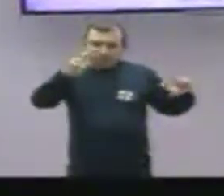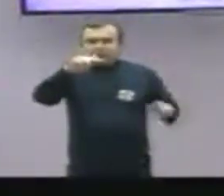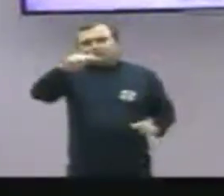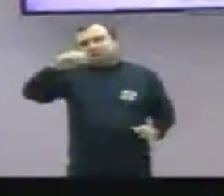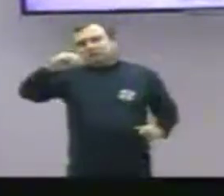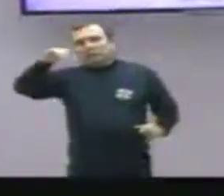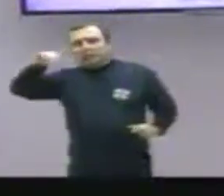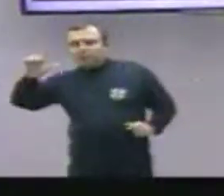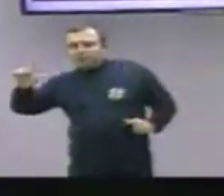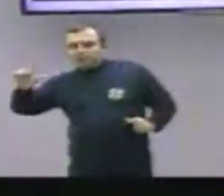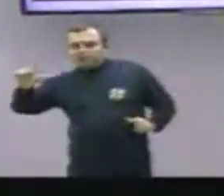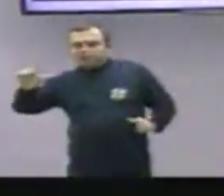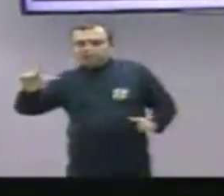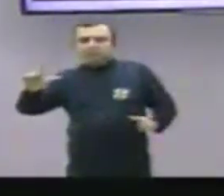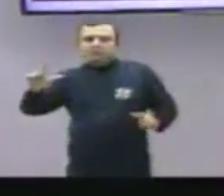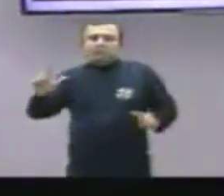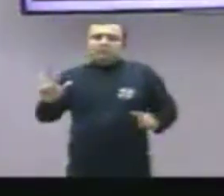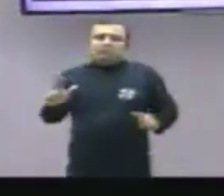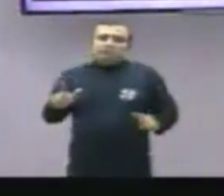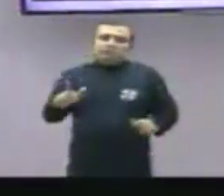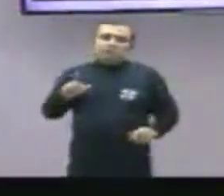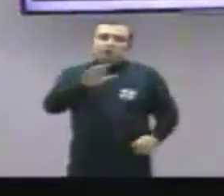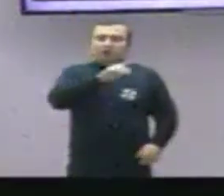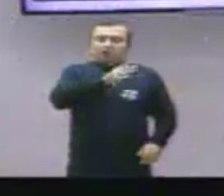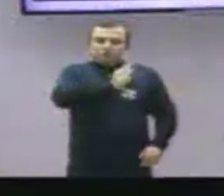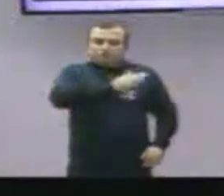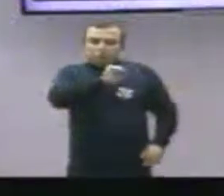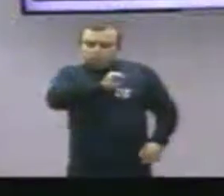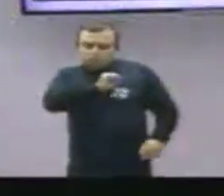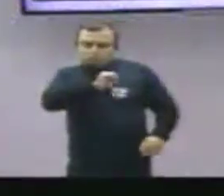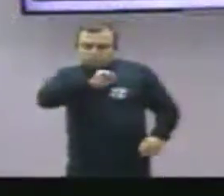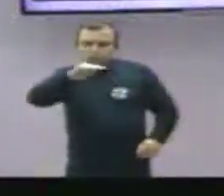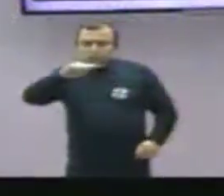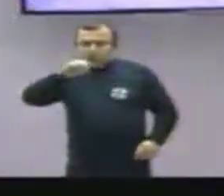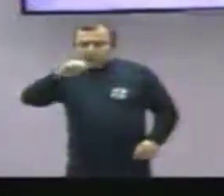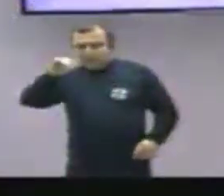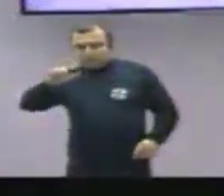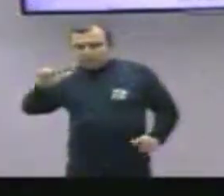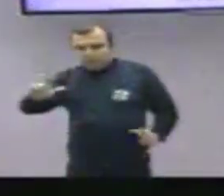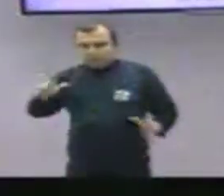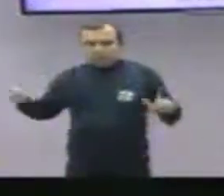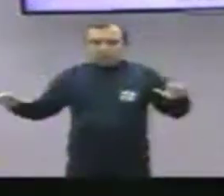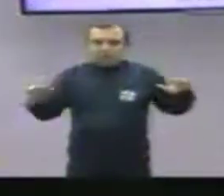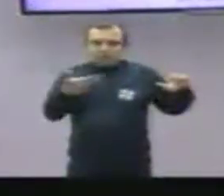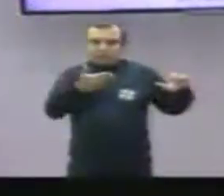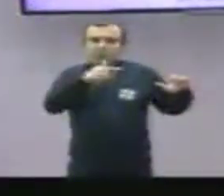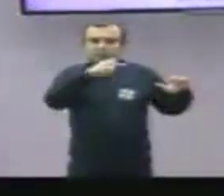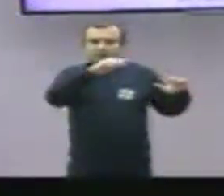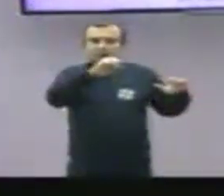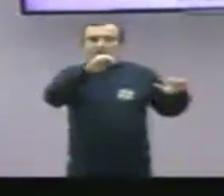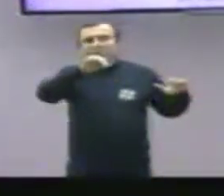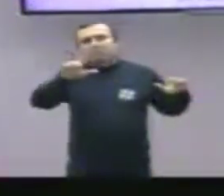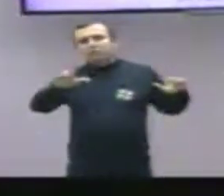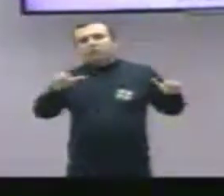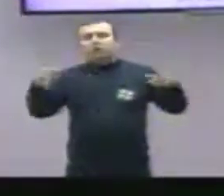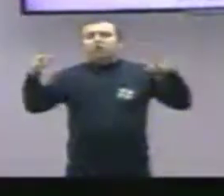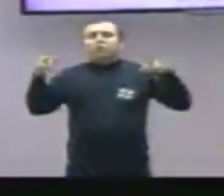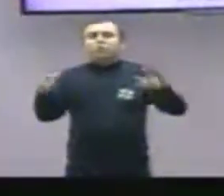70 ml? Cada batimento do coração bombeia cerca de 70 ml de sangue. 70